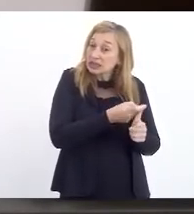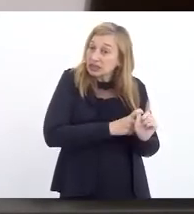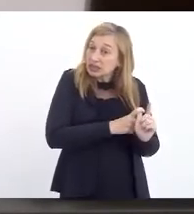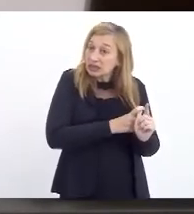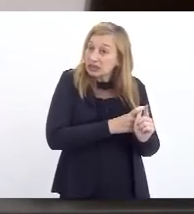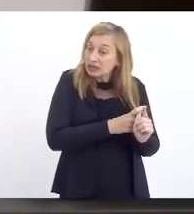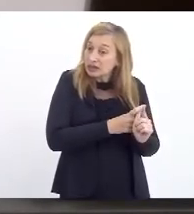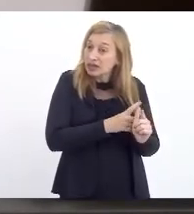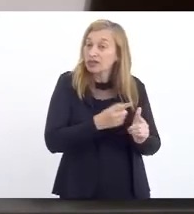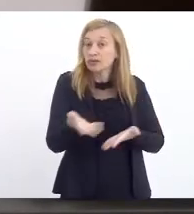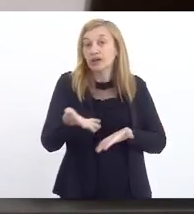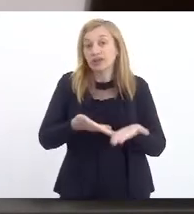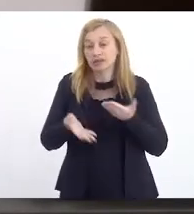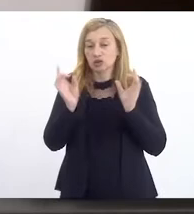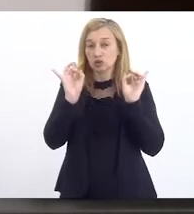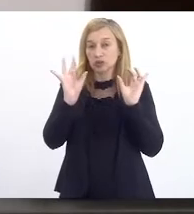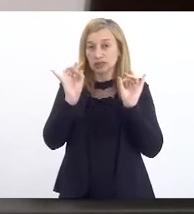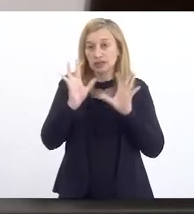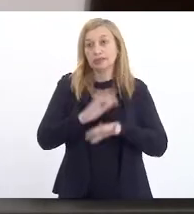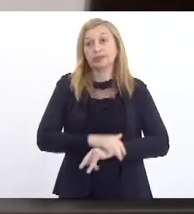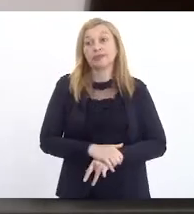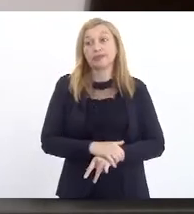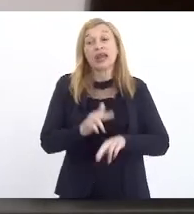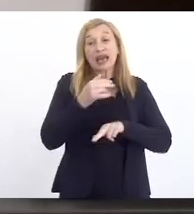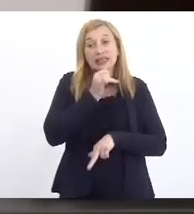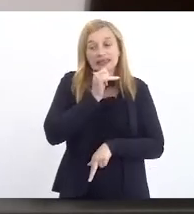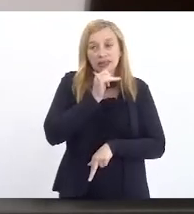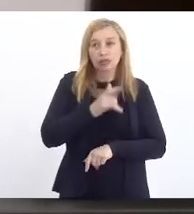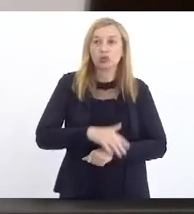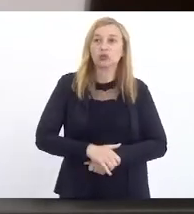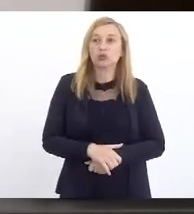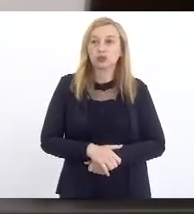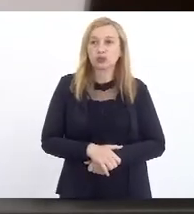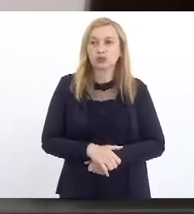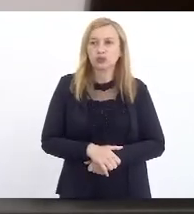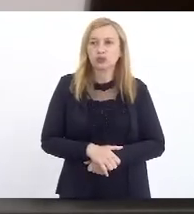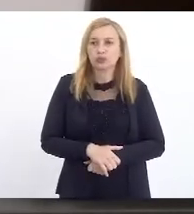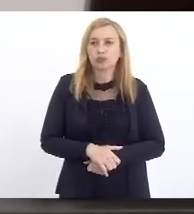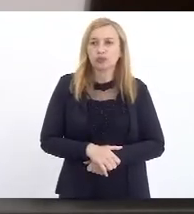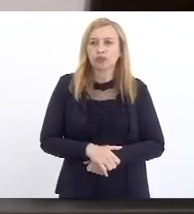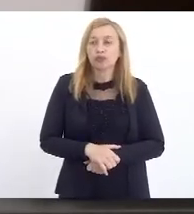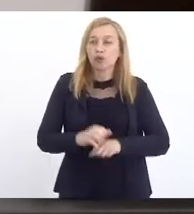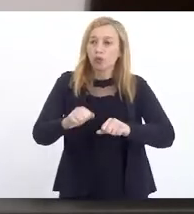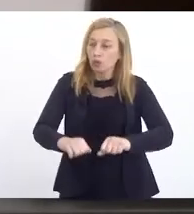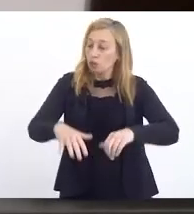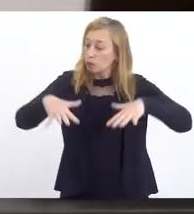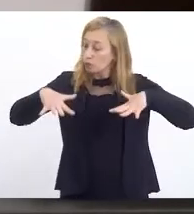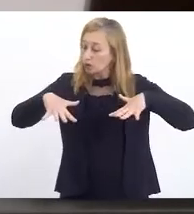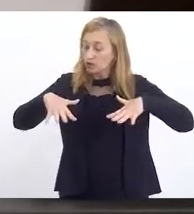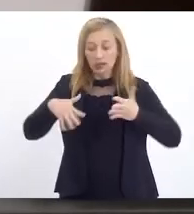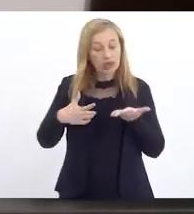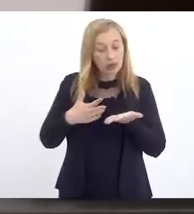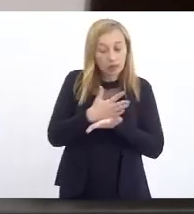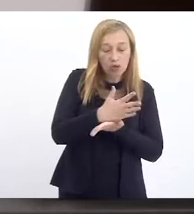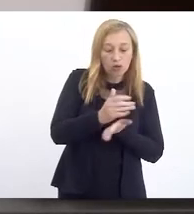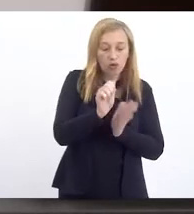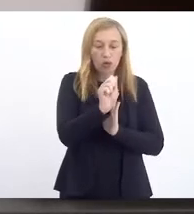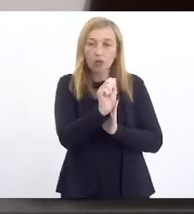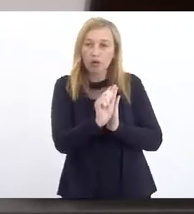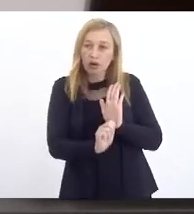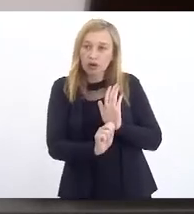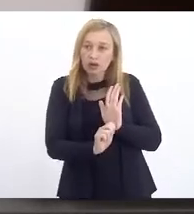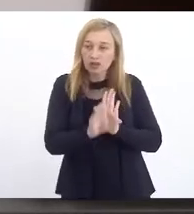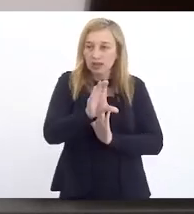de participações especiais. Por exemplo, quando o plenário aprovar o relatório da